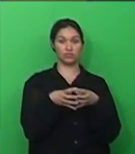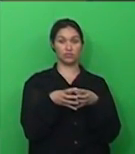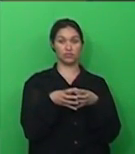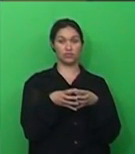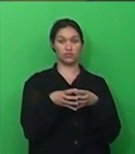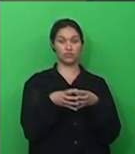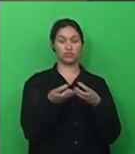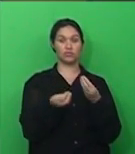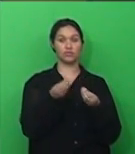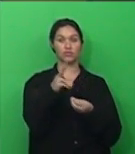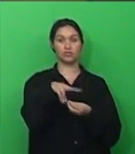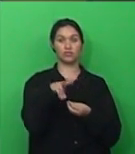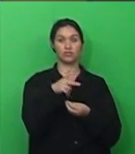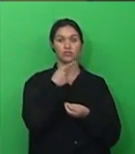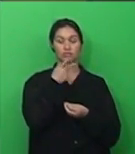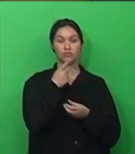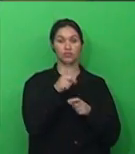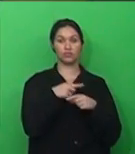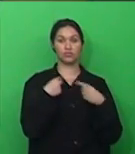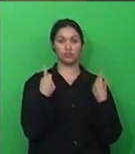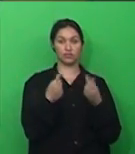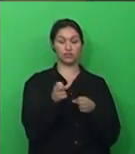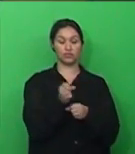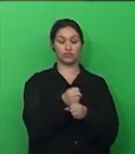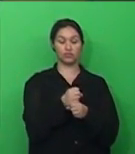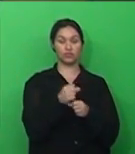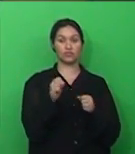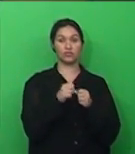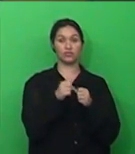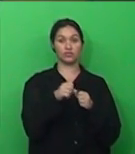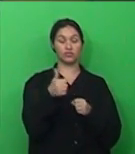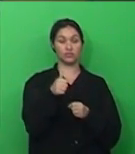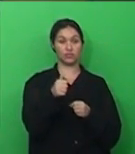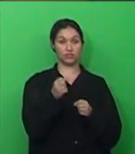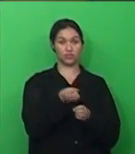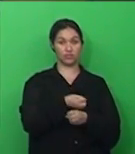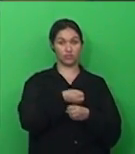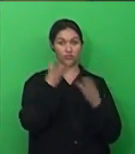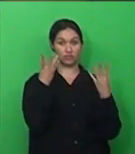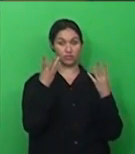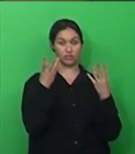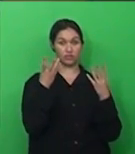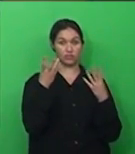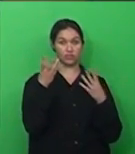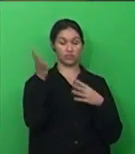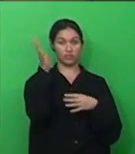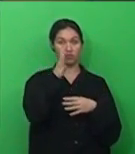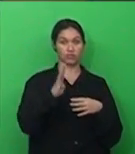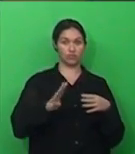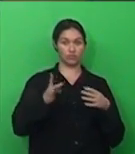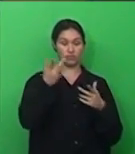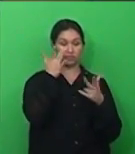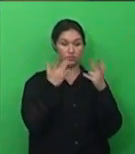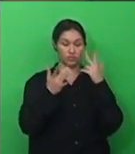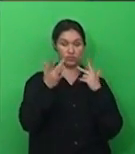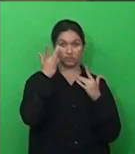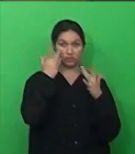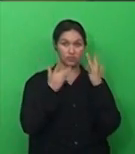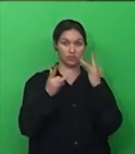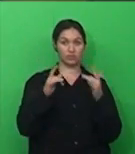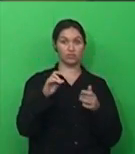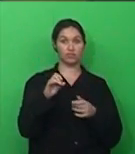Como o vereador falou, esse ano a gente fez o primeiro Festival Nacional de Teatro, que é um festival que é o único que